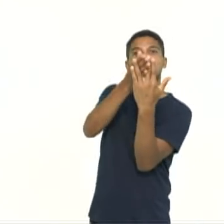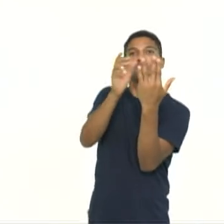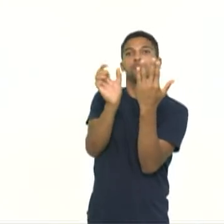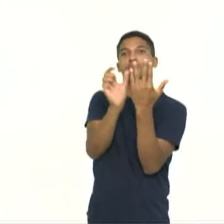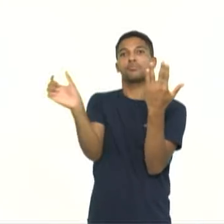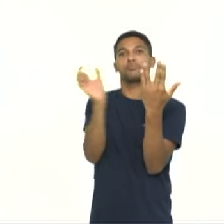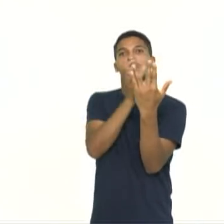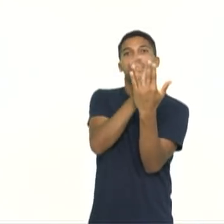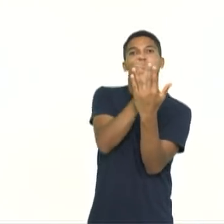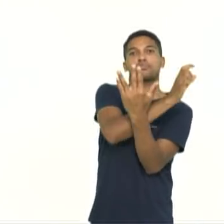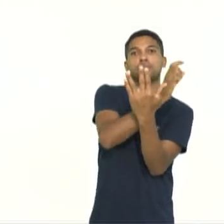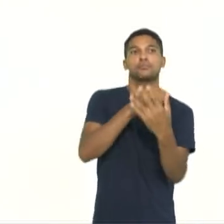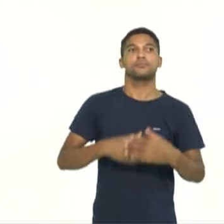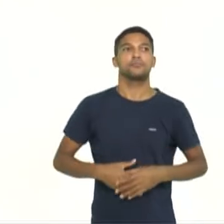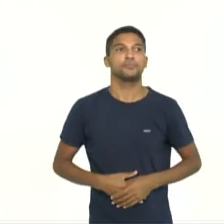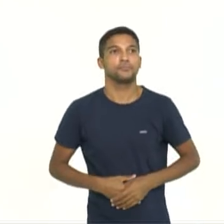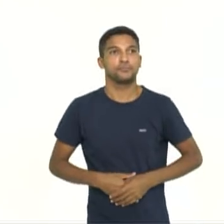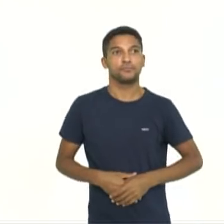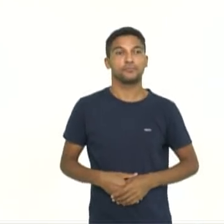nem